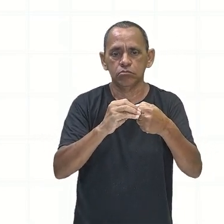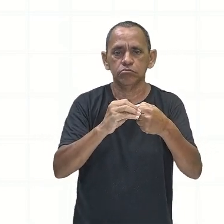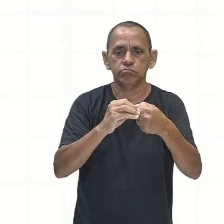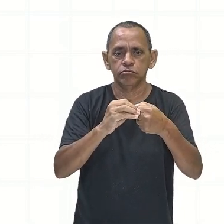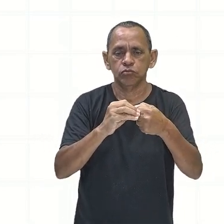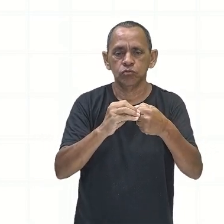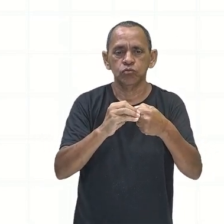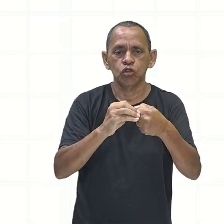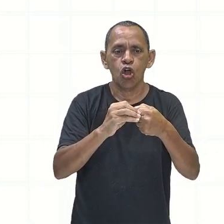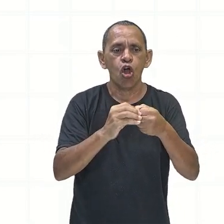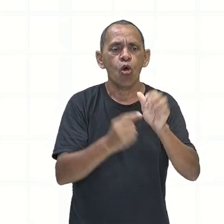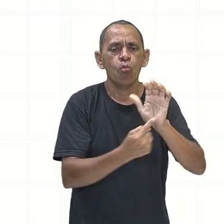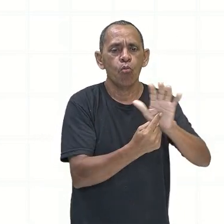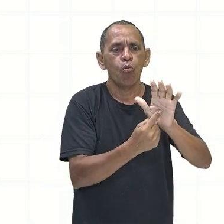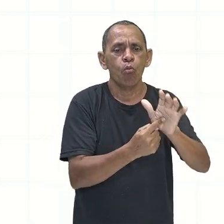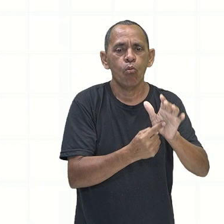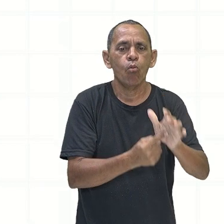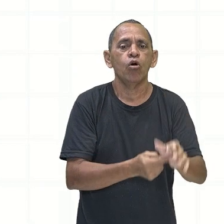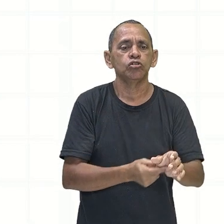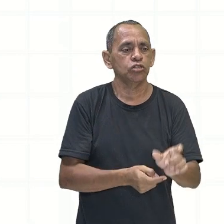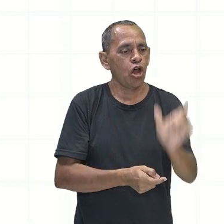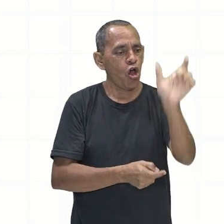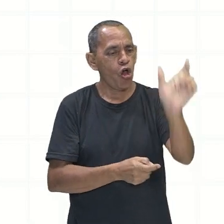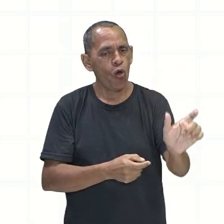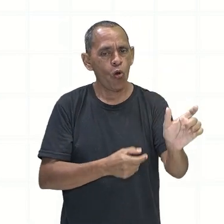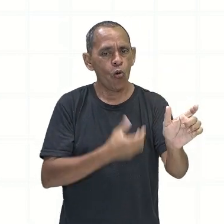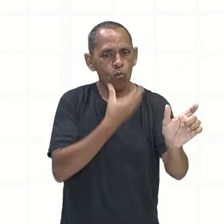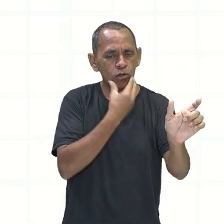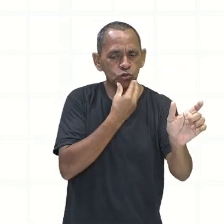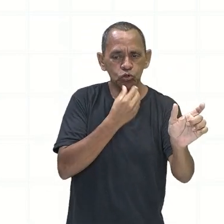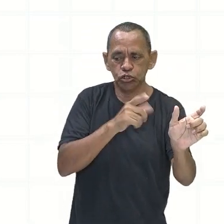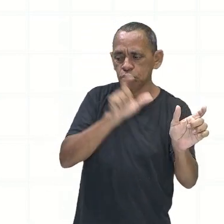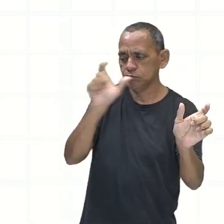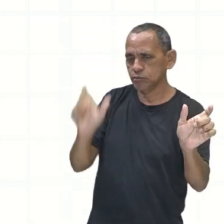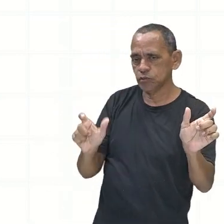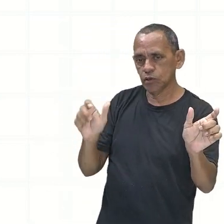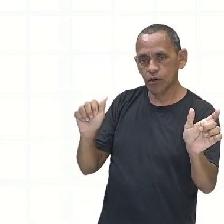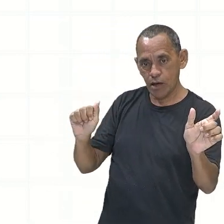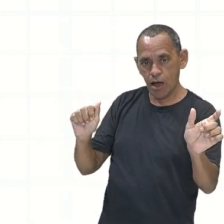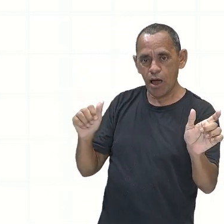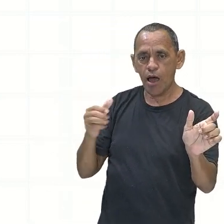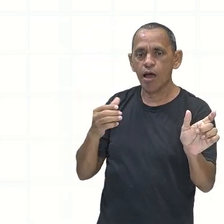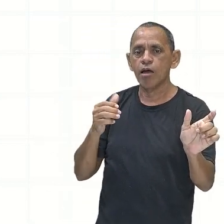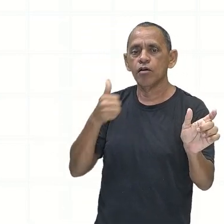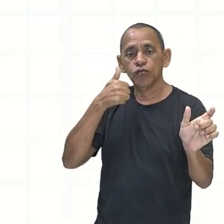masculino e o A indicando o feminino, certo? Mas o